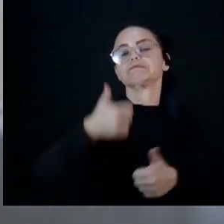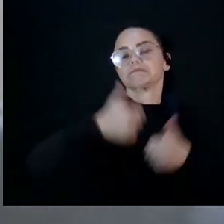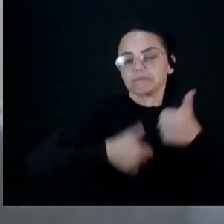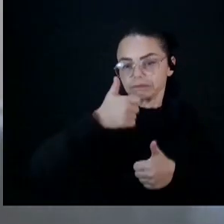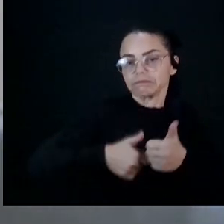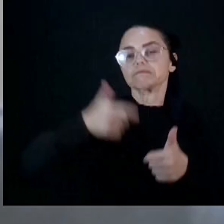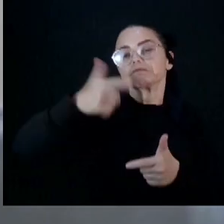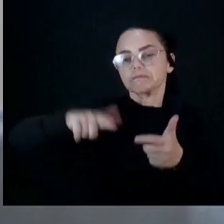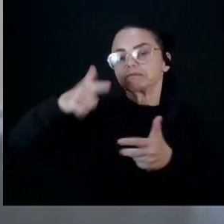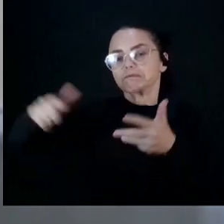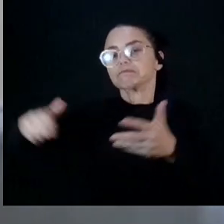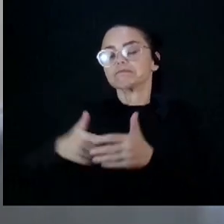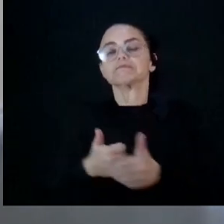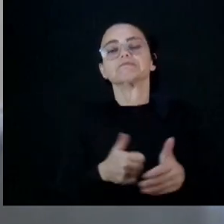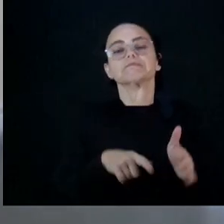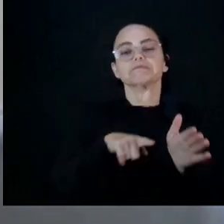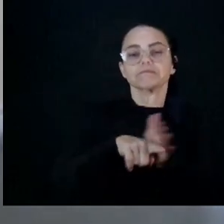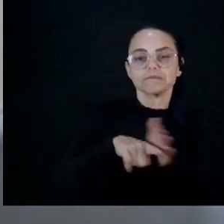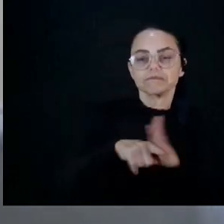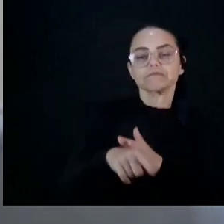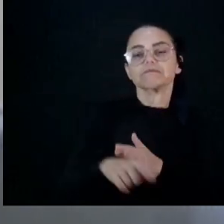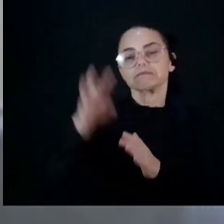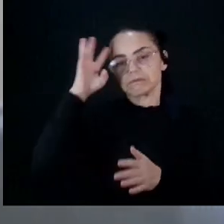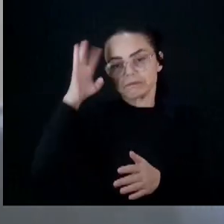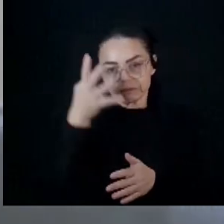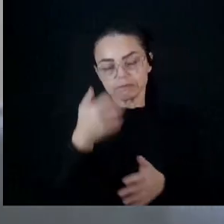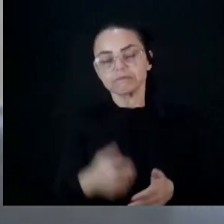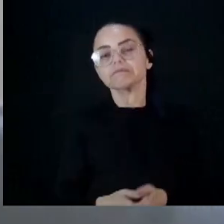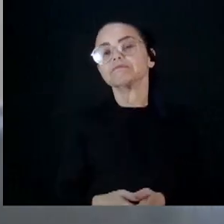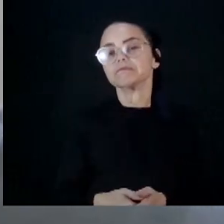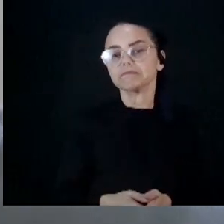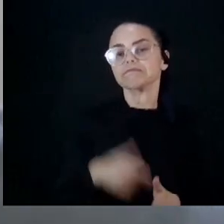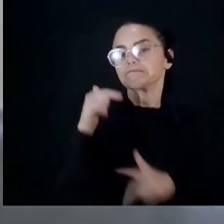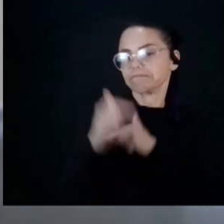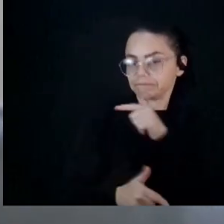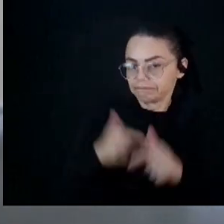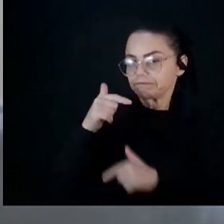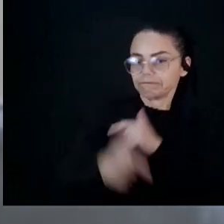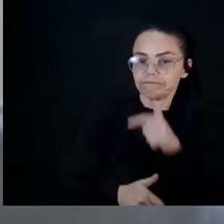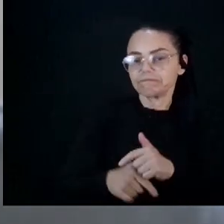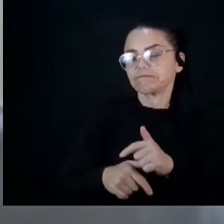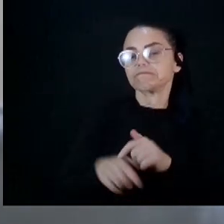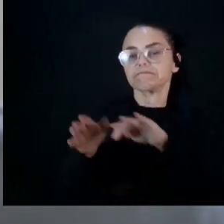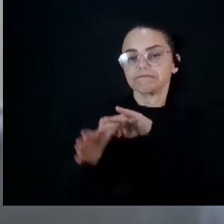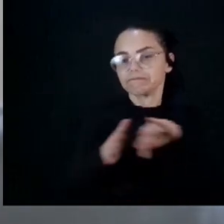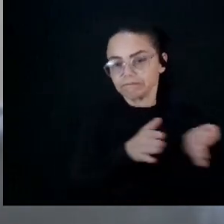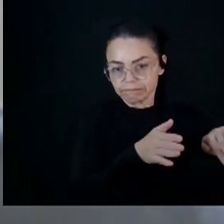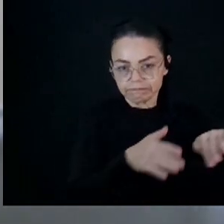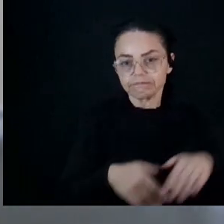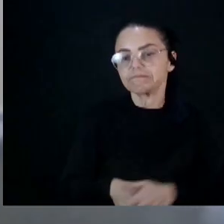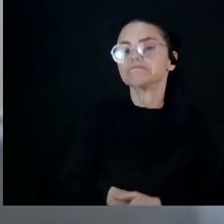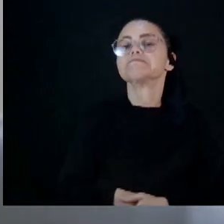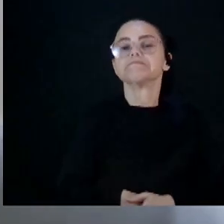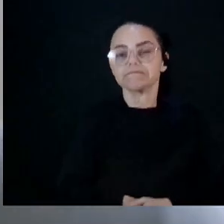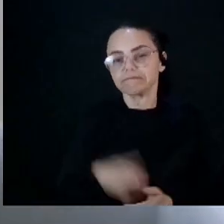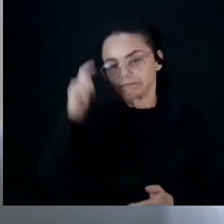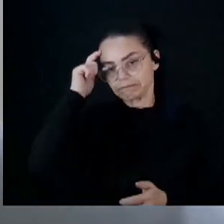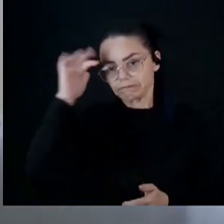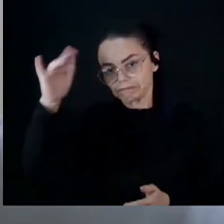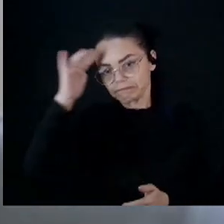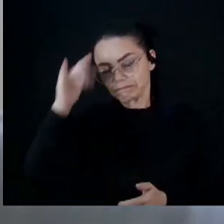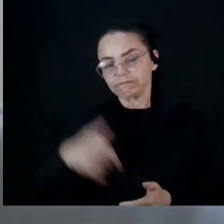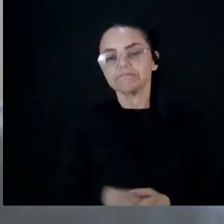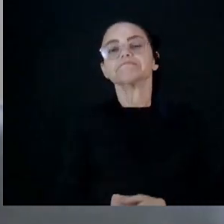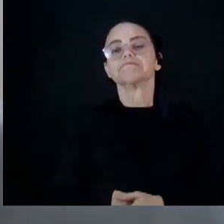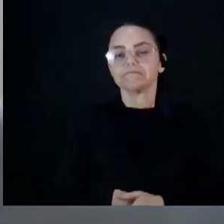e várias tomadas de decisão, teria que ser um trabalho à parte, E aí eu imagino que traz um pouco